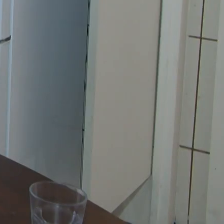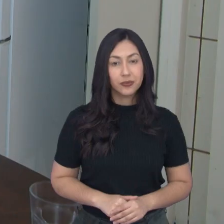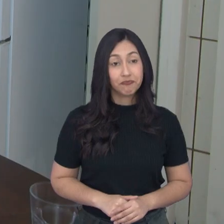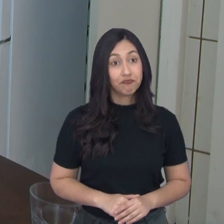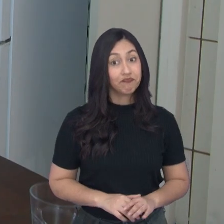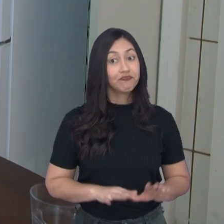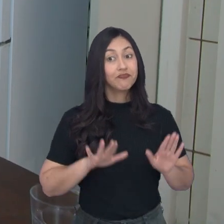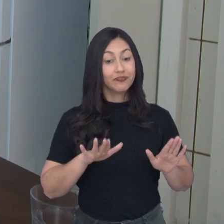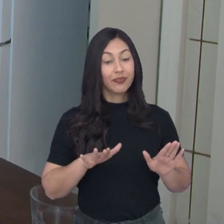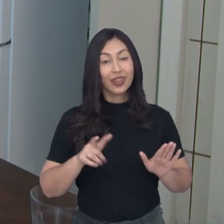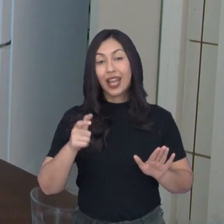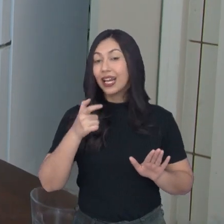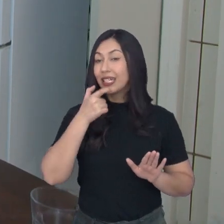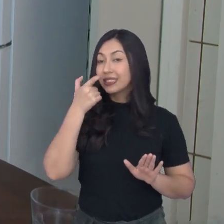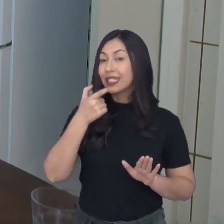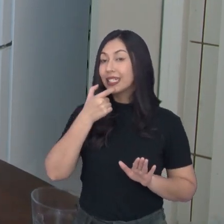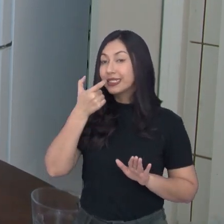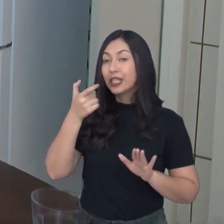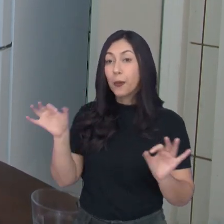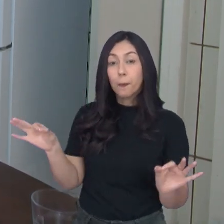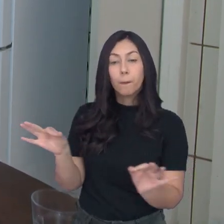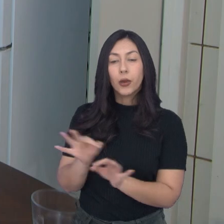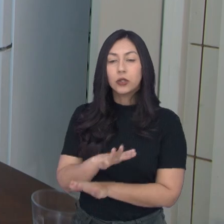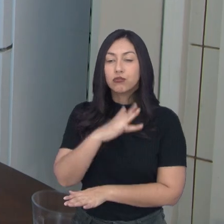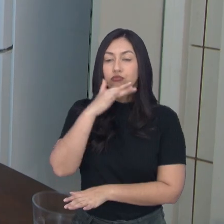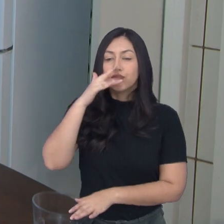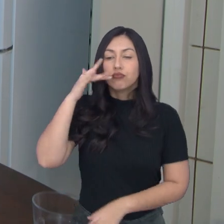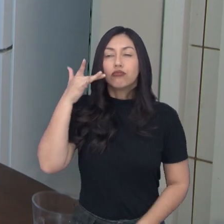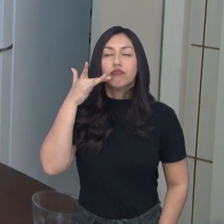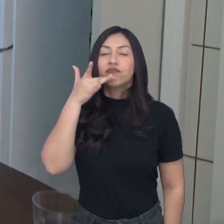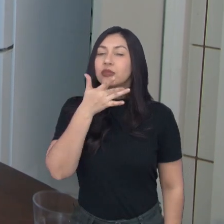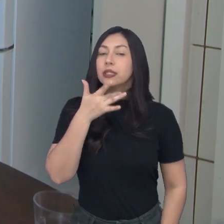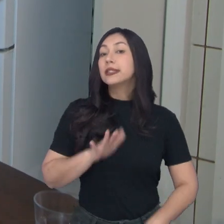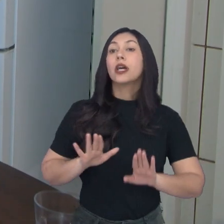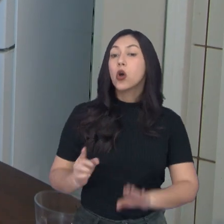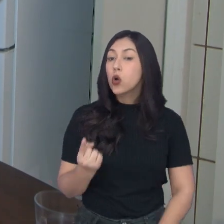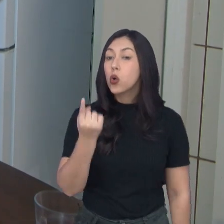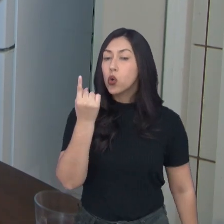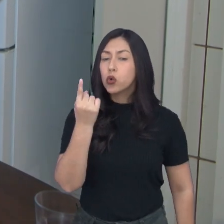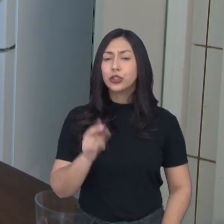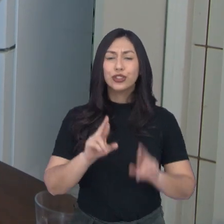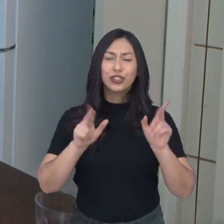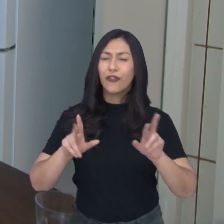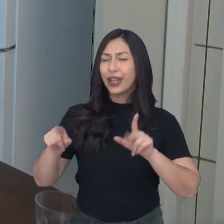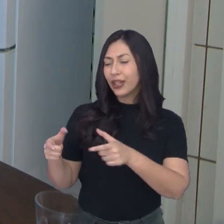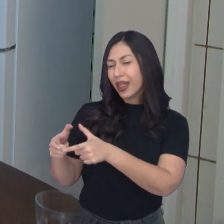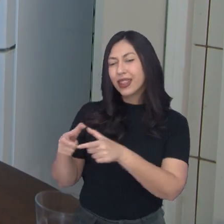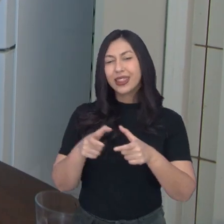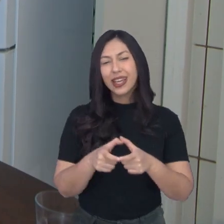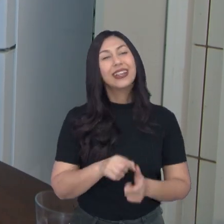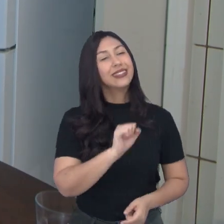Fernanda, cookies esfriaram, tá um perfume aqui maravilhoso. Roseli, um fica diferente do outro, fica, né? Esse é o